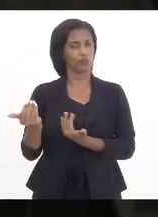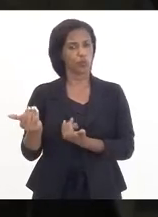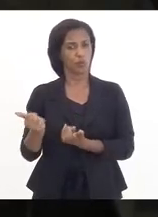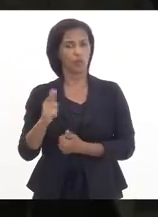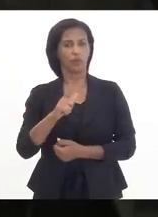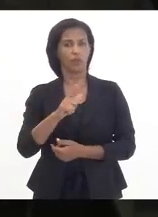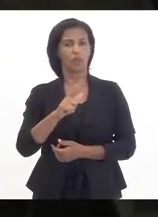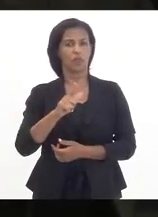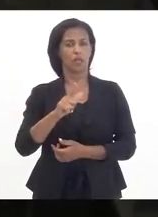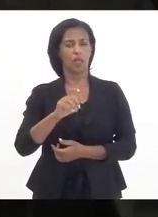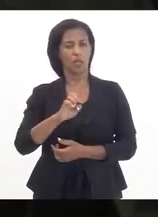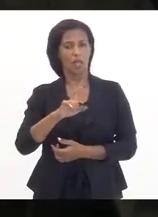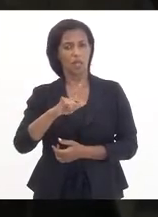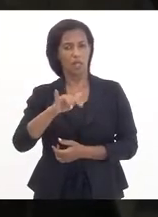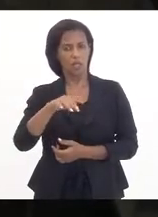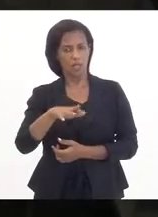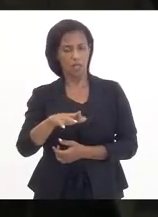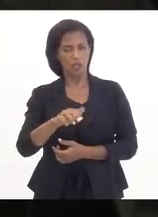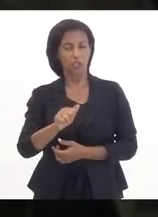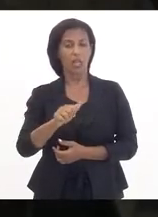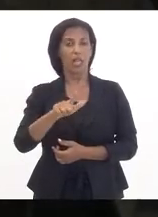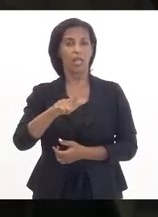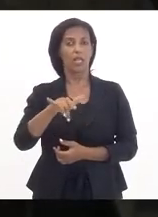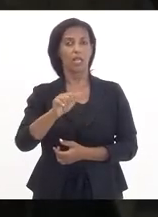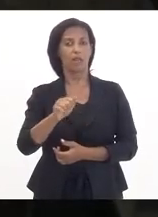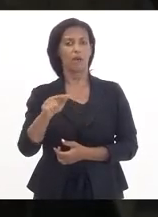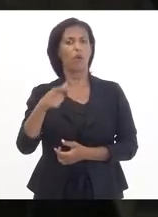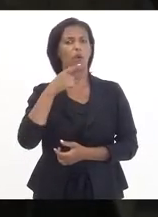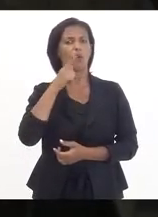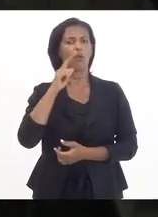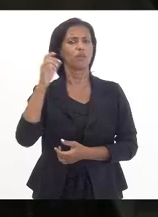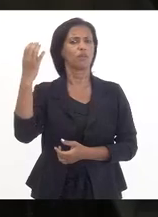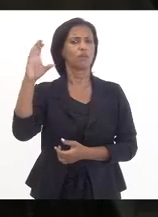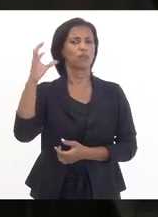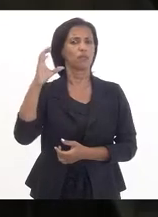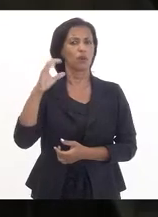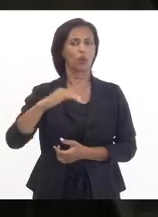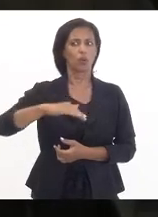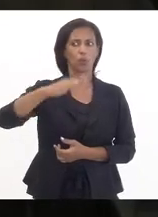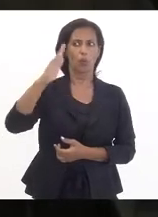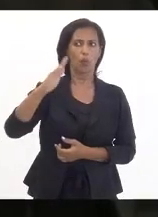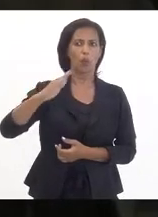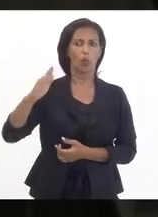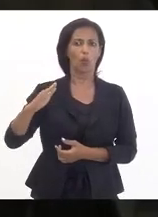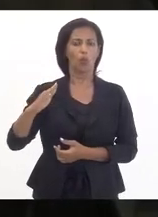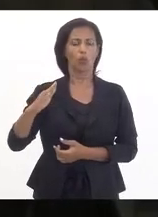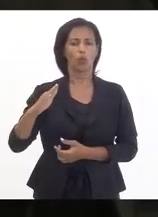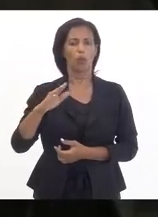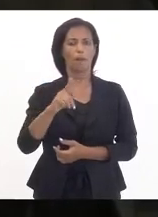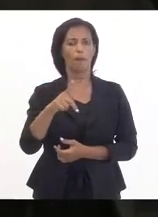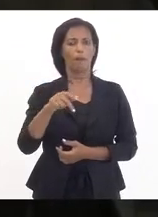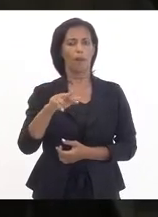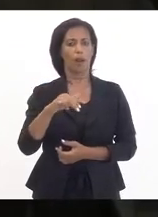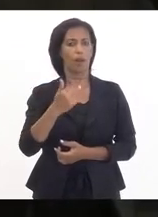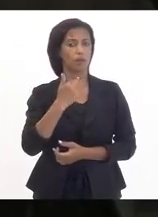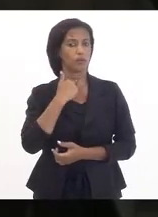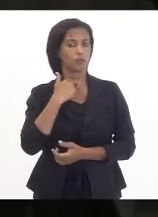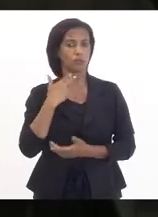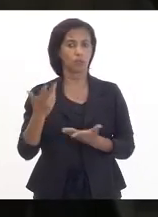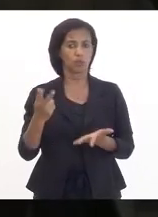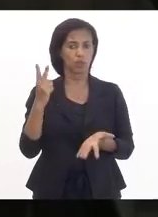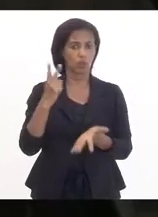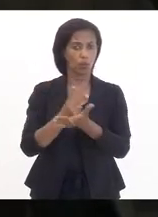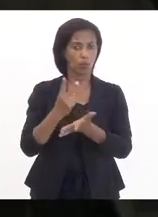Lima de Oliveira, de 24 anos, ontem em Niterói, no Morro do Palácio, não pode ser, como tem